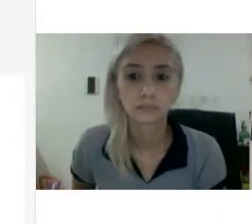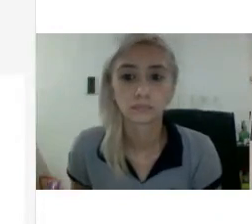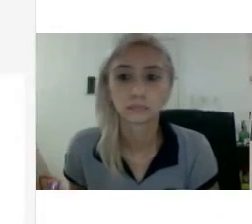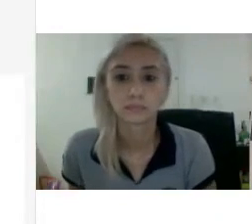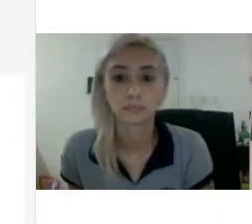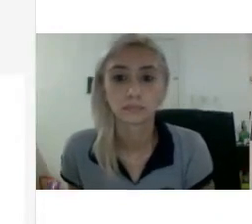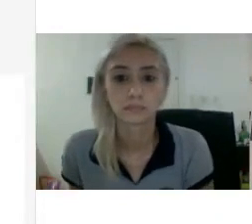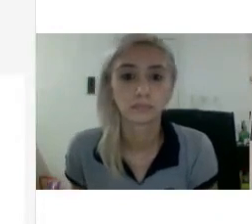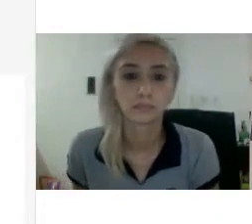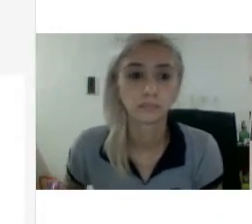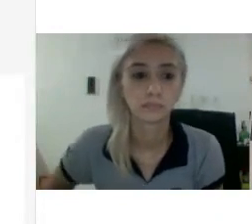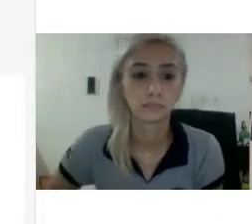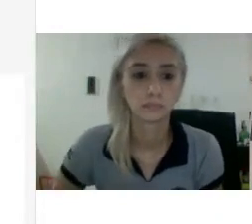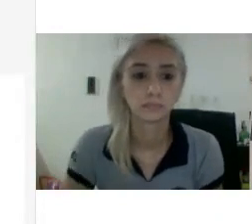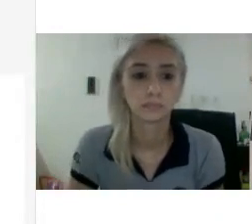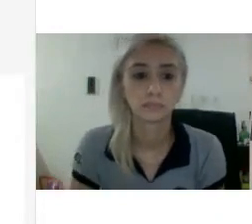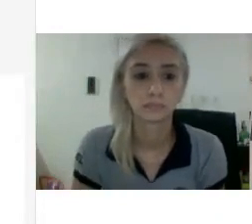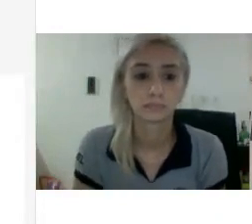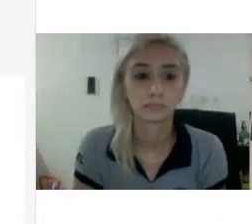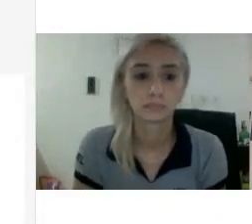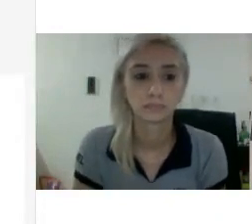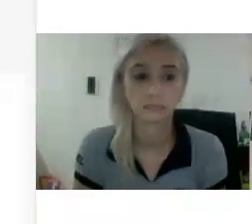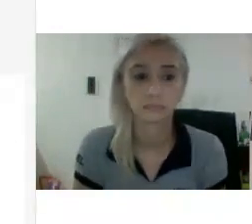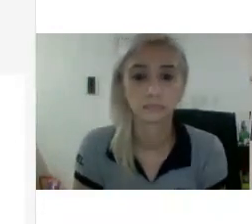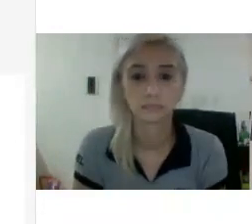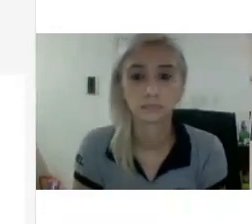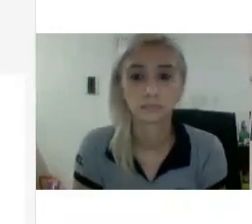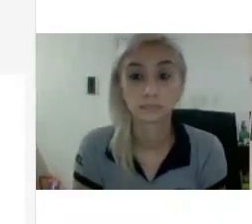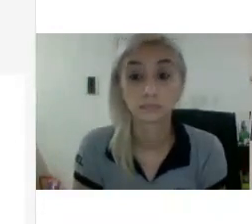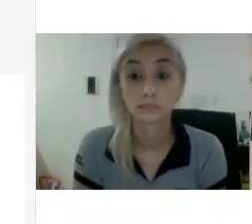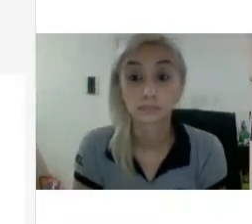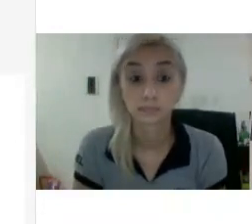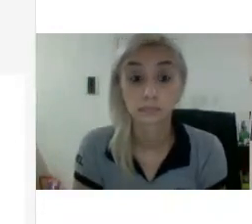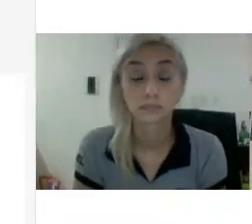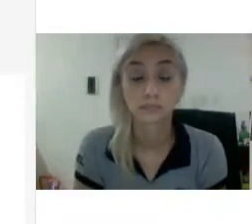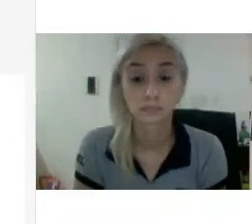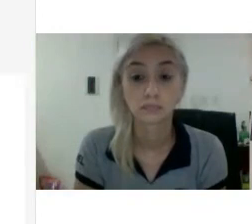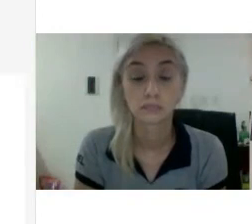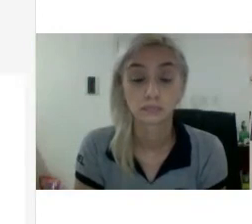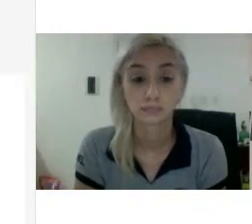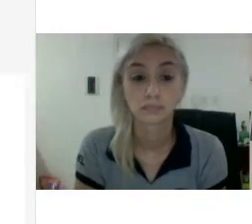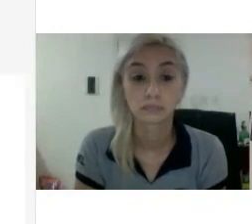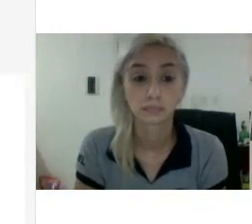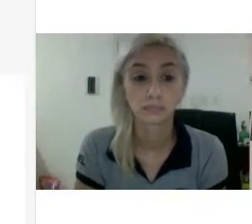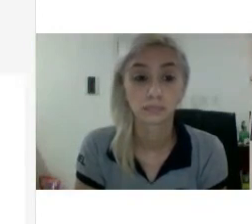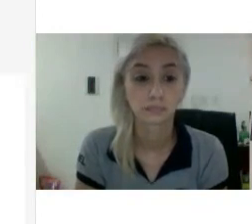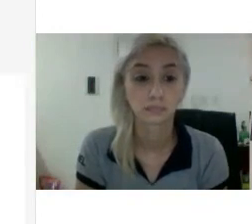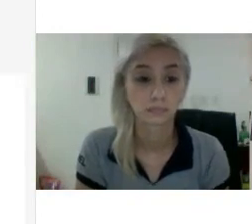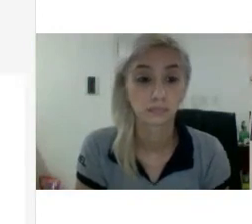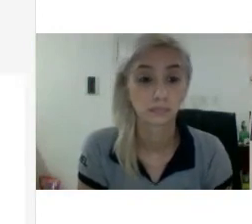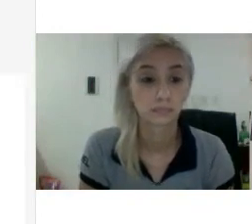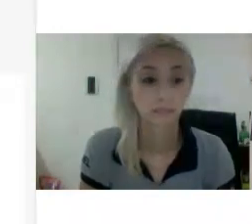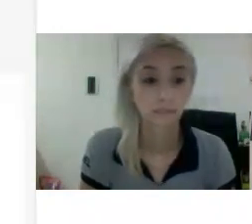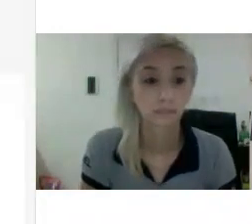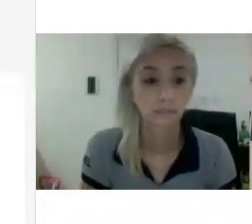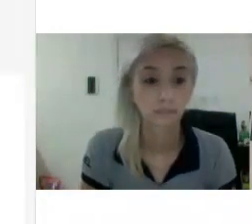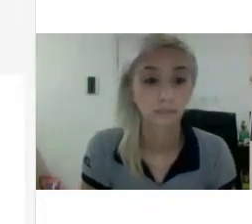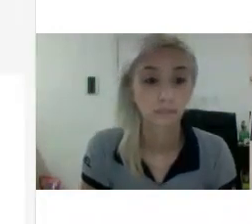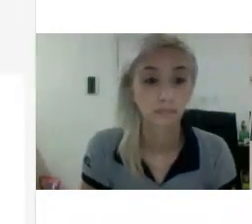Paulo, 3 deles têm a matéria como obrigatória, eles existem. Os outros cursos não